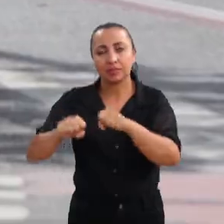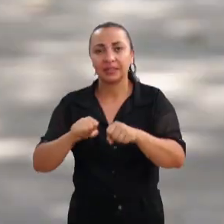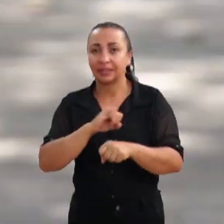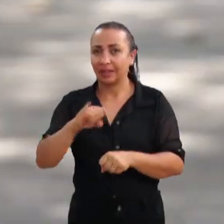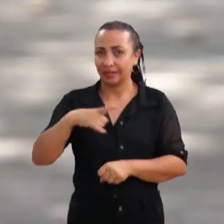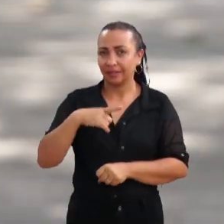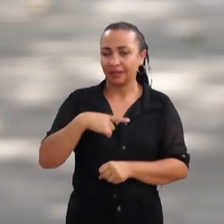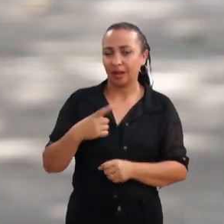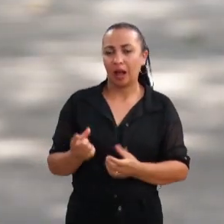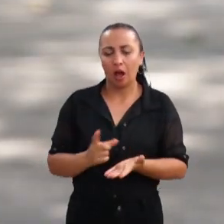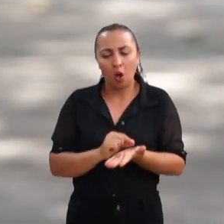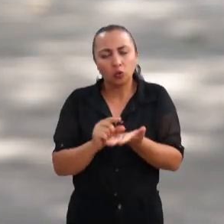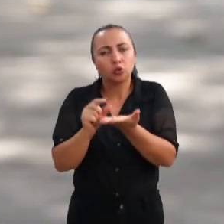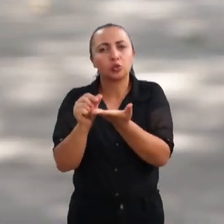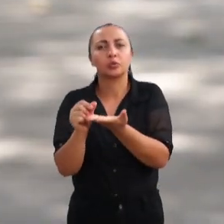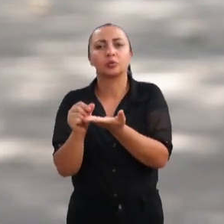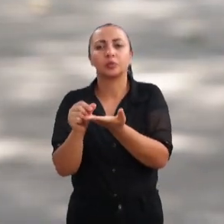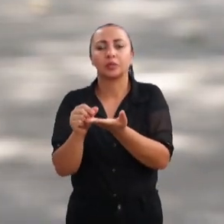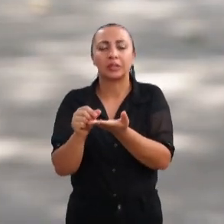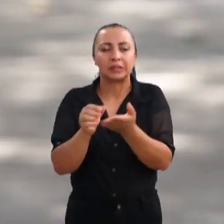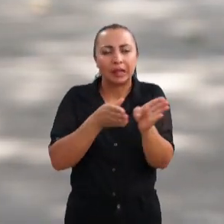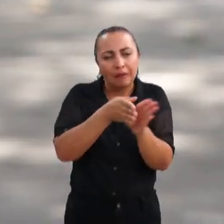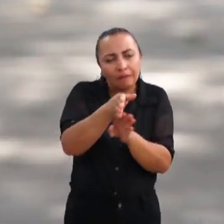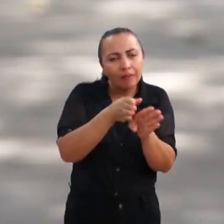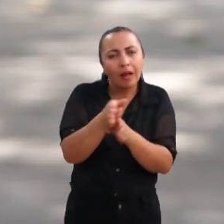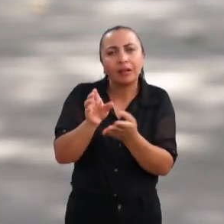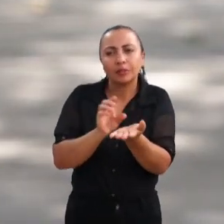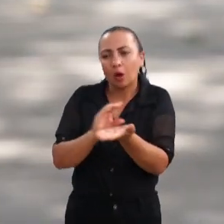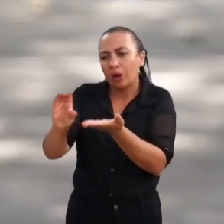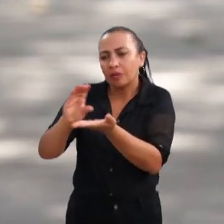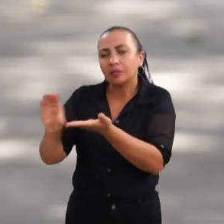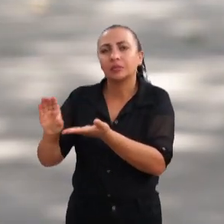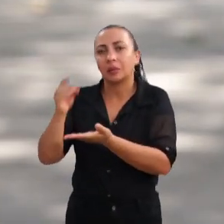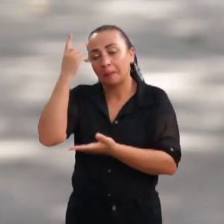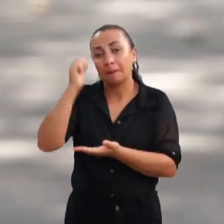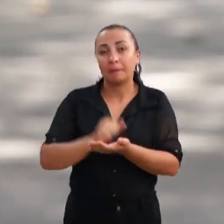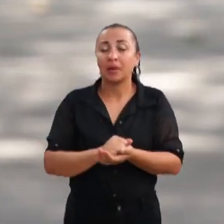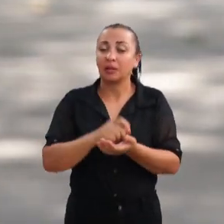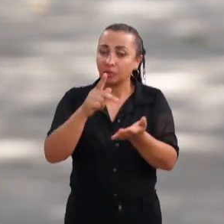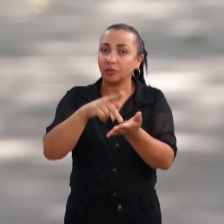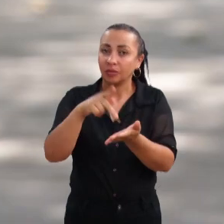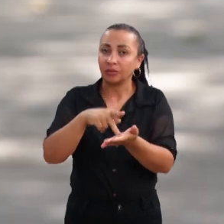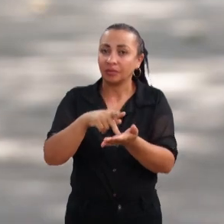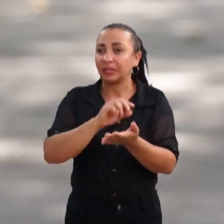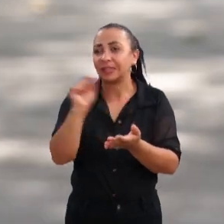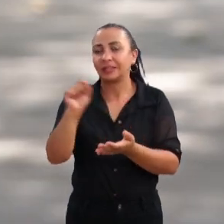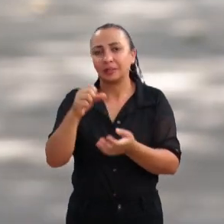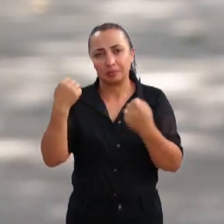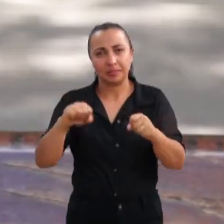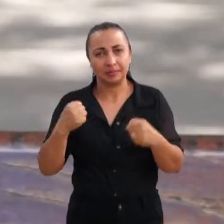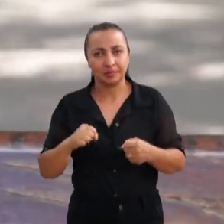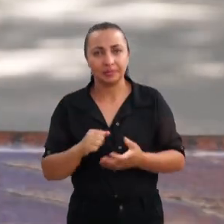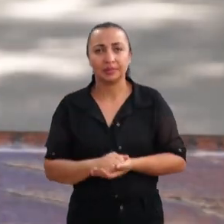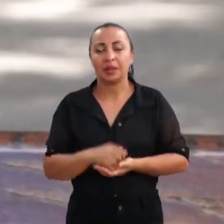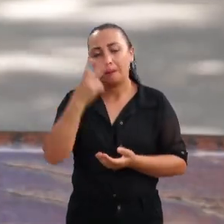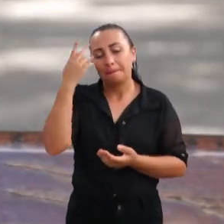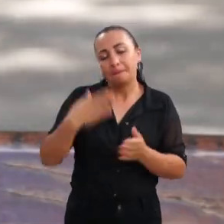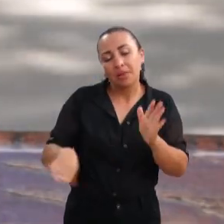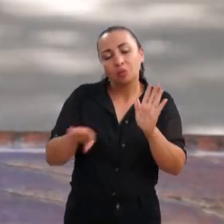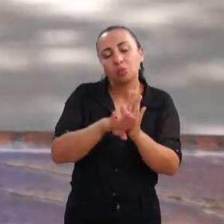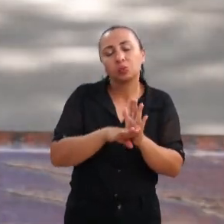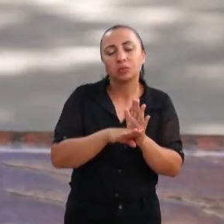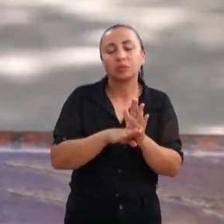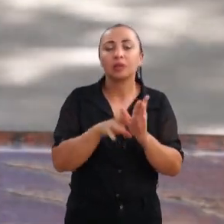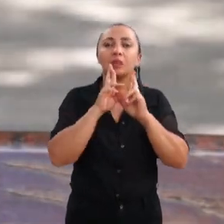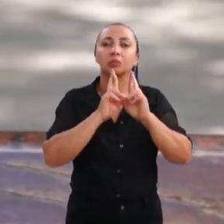né? Será que esses recursos que estão sendo destinados, né, eles estão chegando a quem realmente precisa? Para a gente chegar até